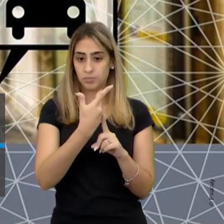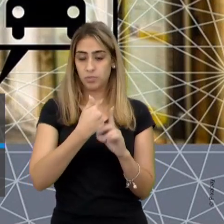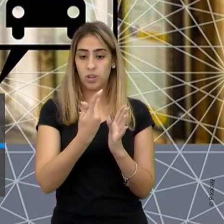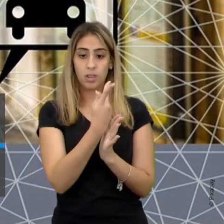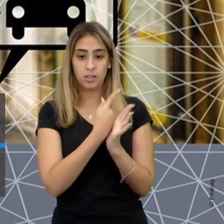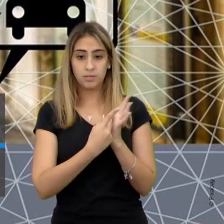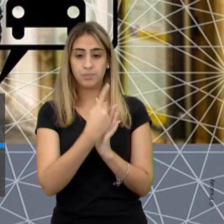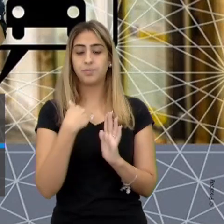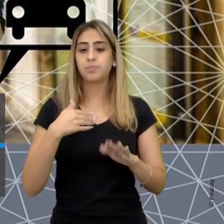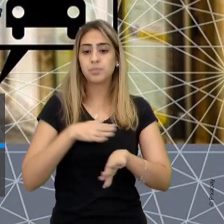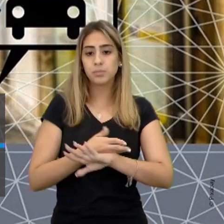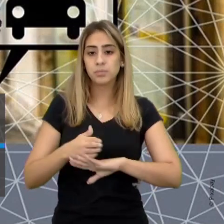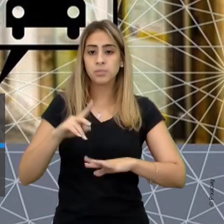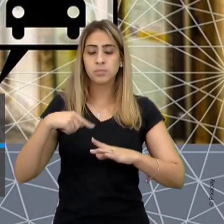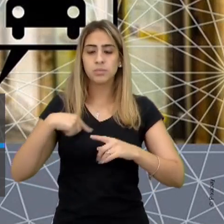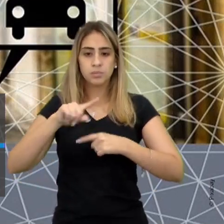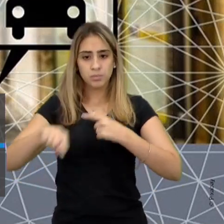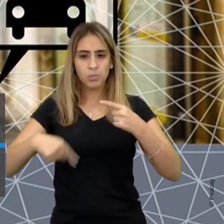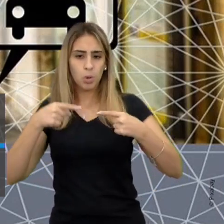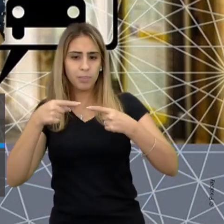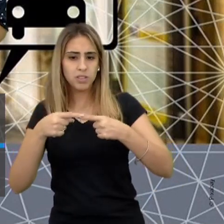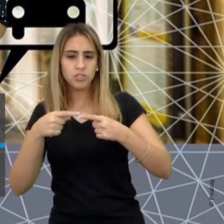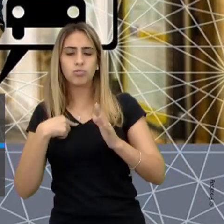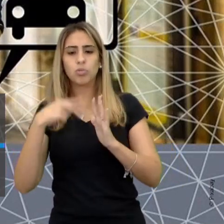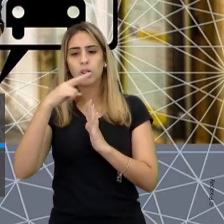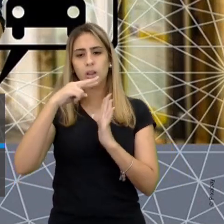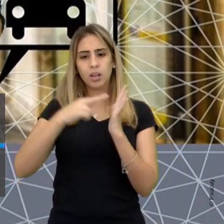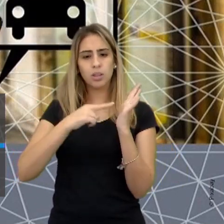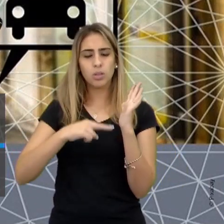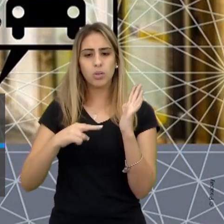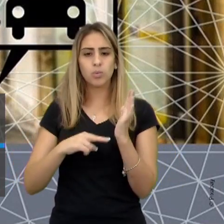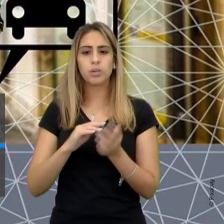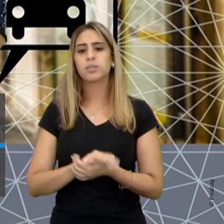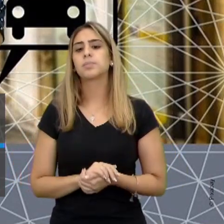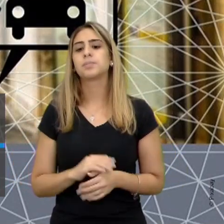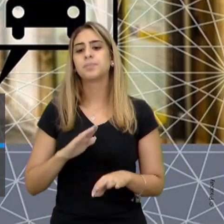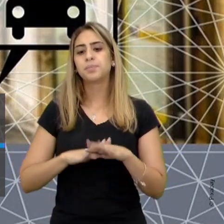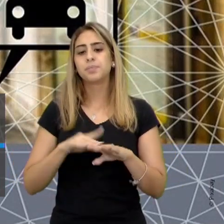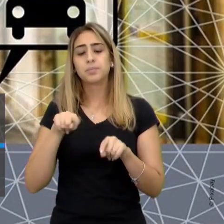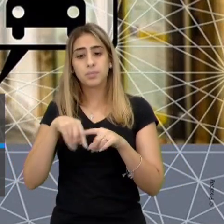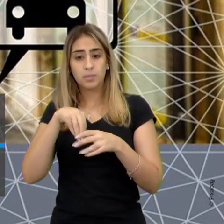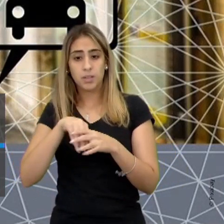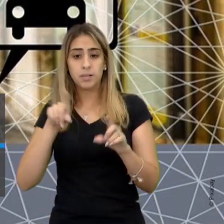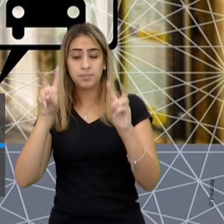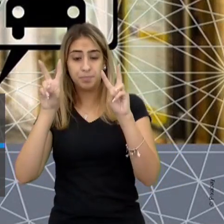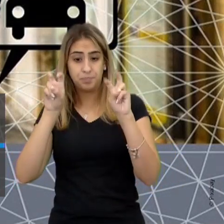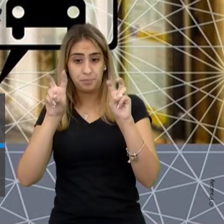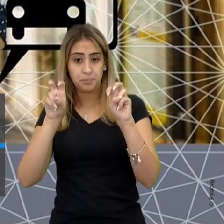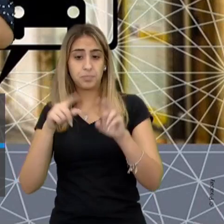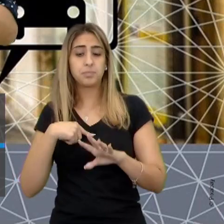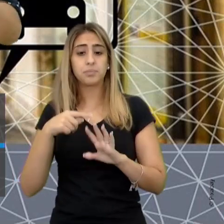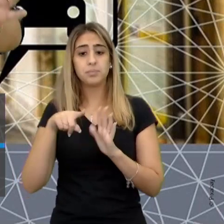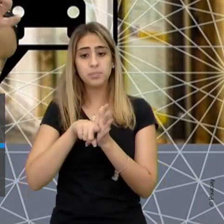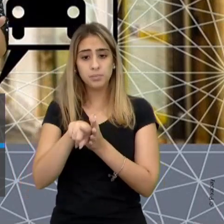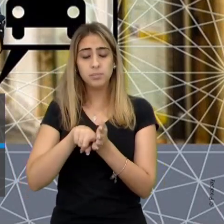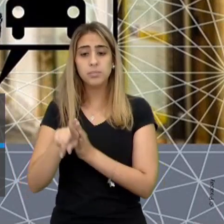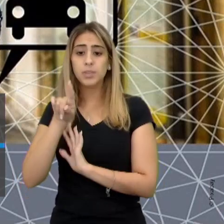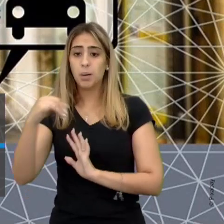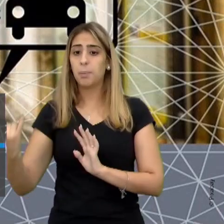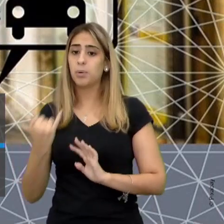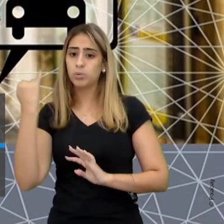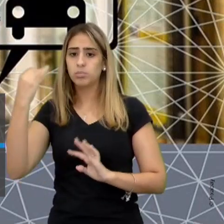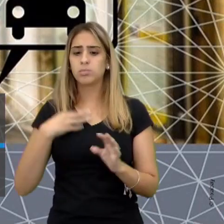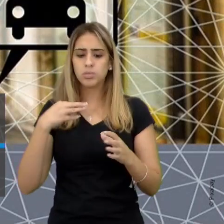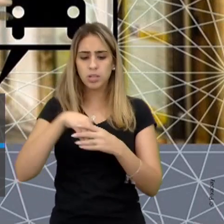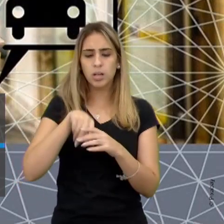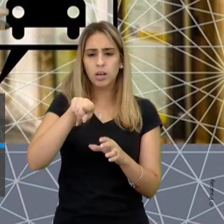com o subjetivo, né? A leitura interpretativa, porém, a pesquisa é fundamental. Vocês podem pesquisar e ver, será